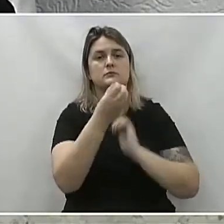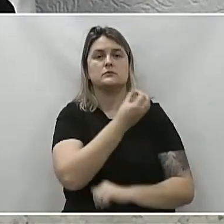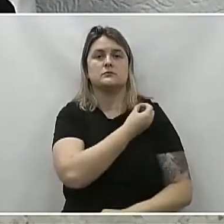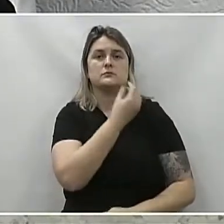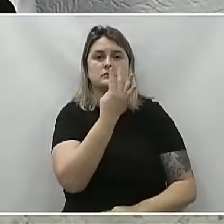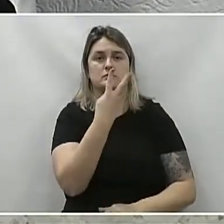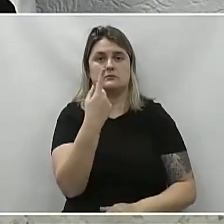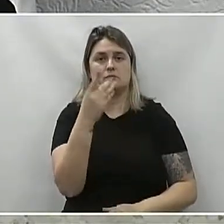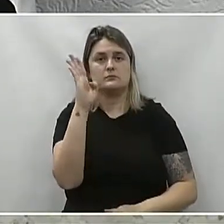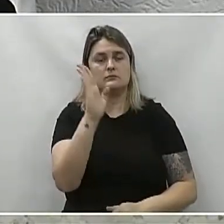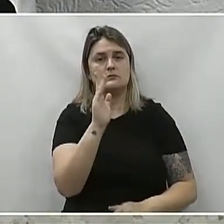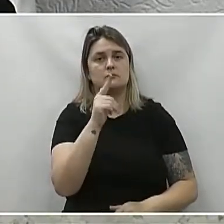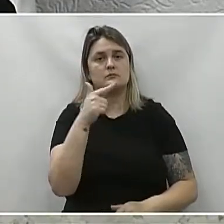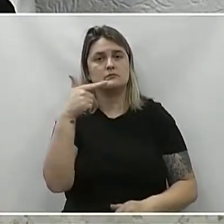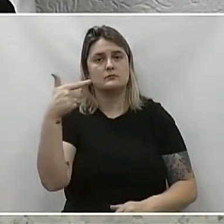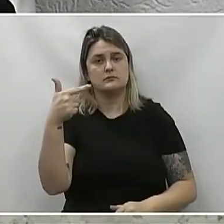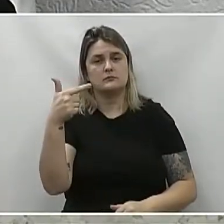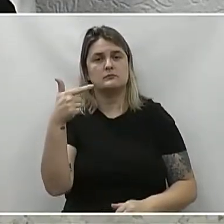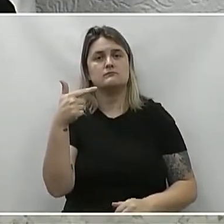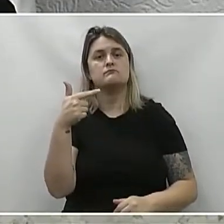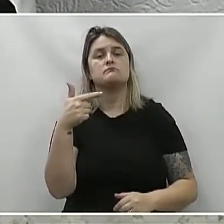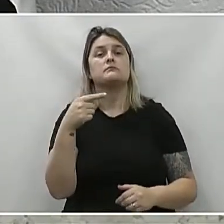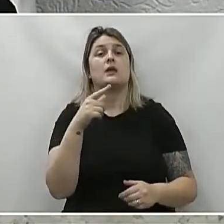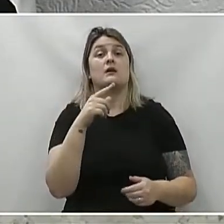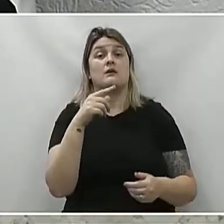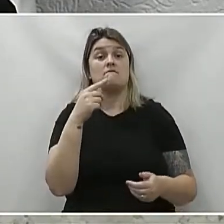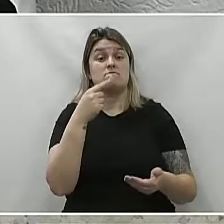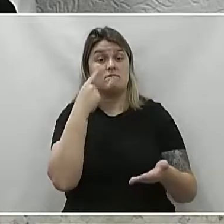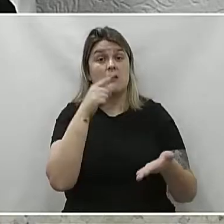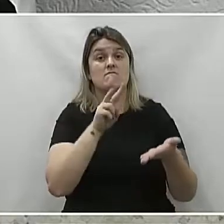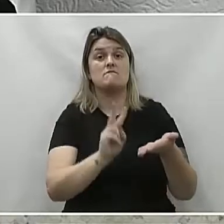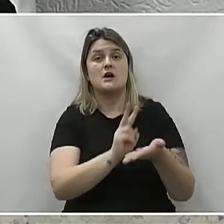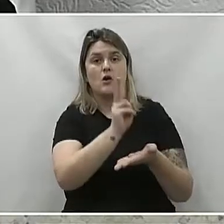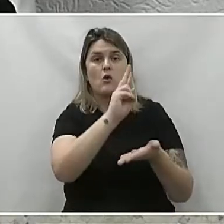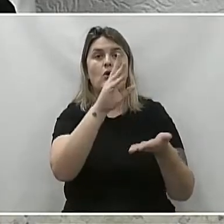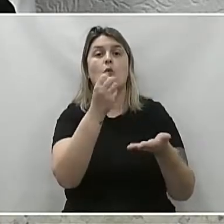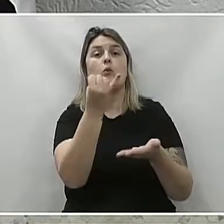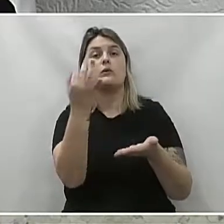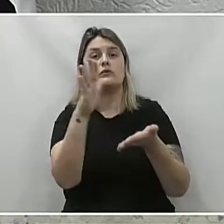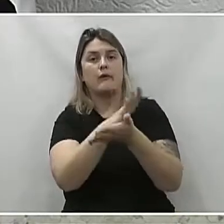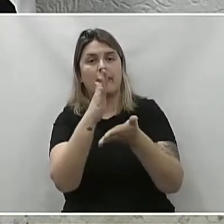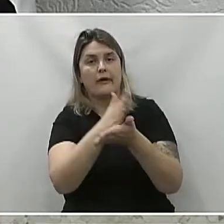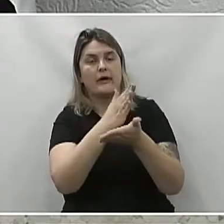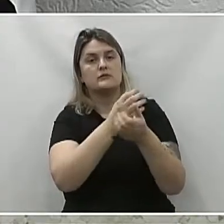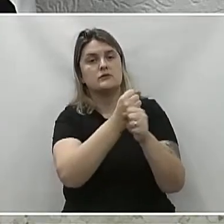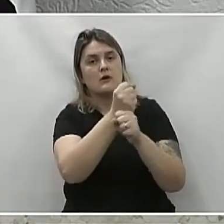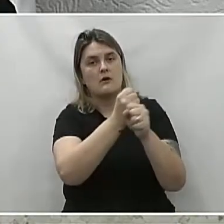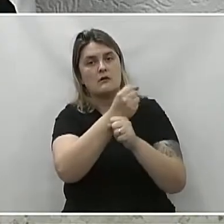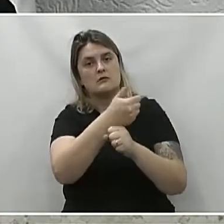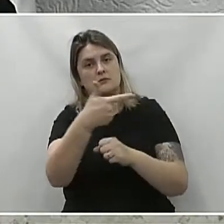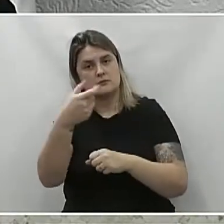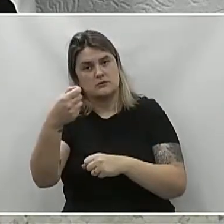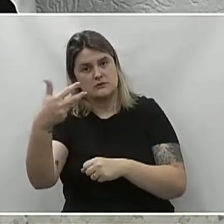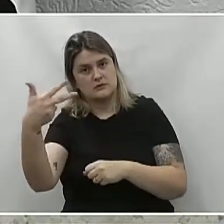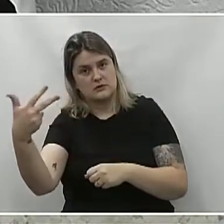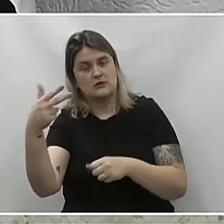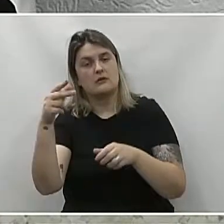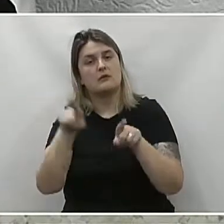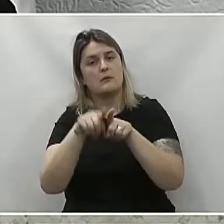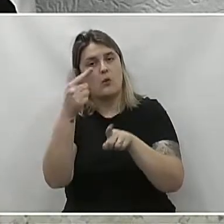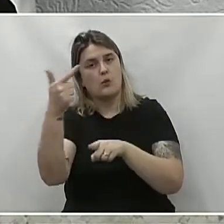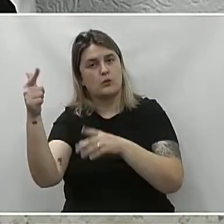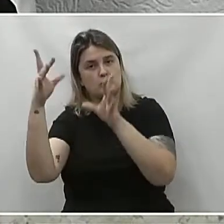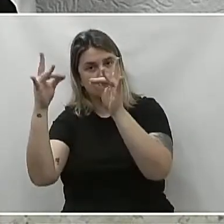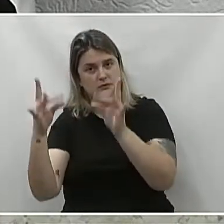número 41 de 2022. Estima a receita e fixa a despesa para o exercício financeiro de 2023 e da